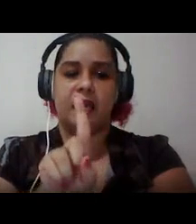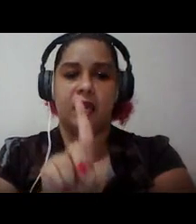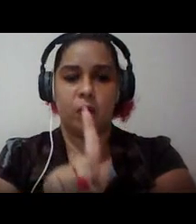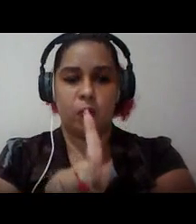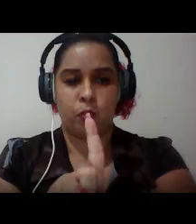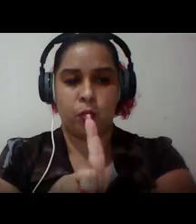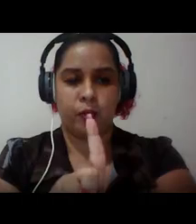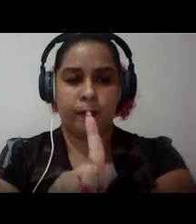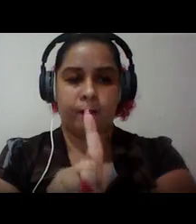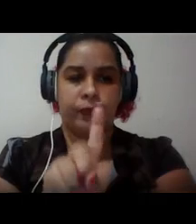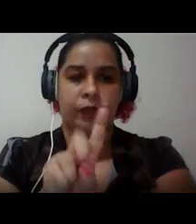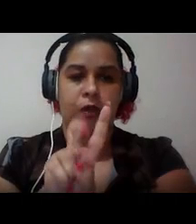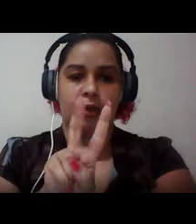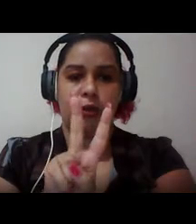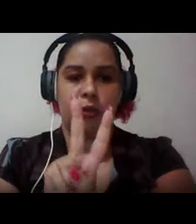aqui 1,